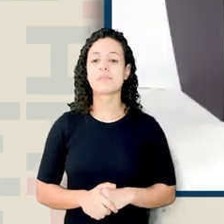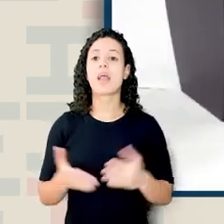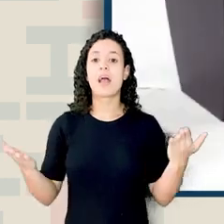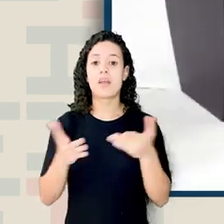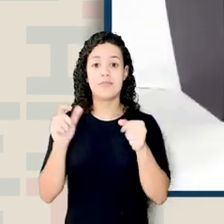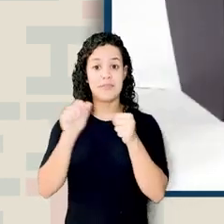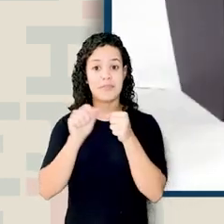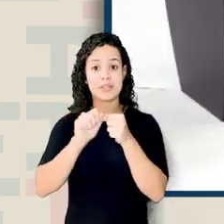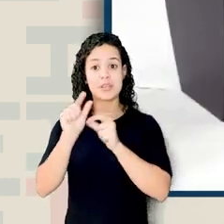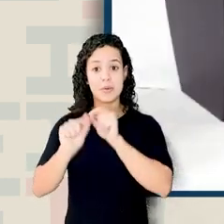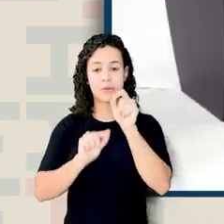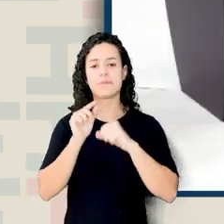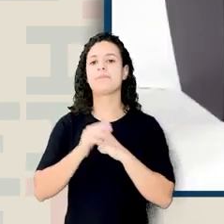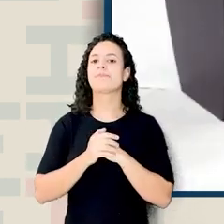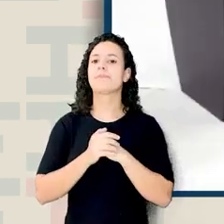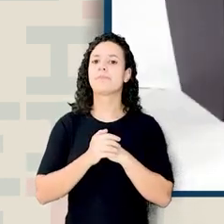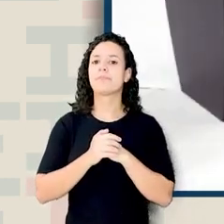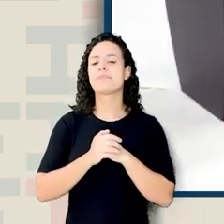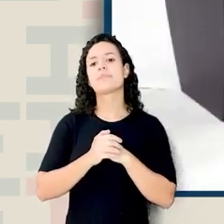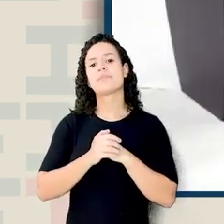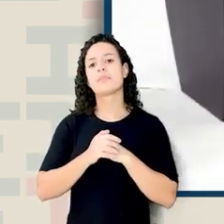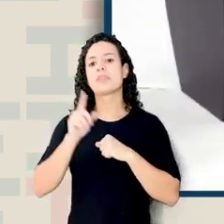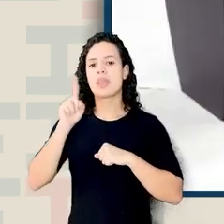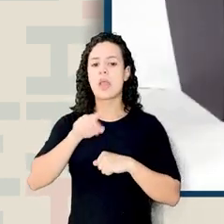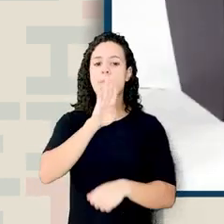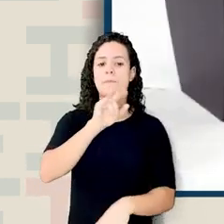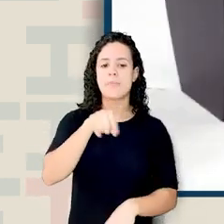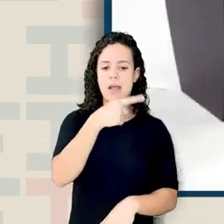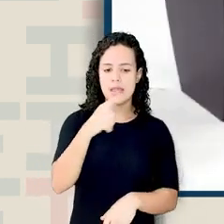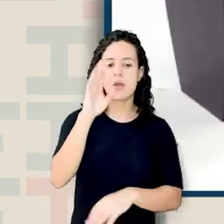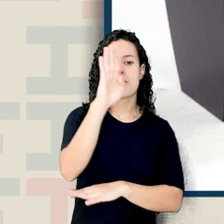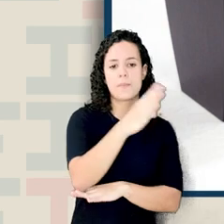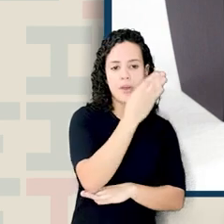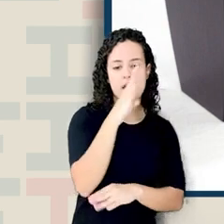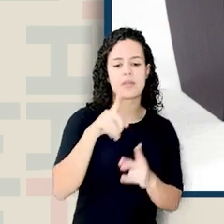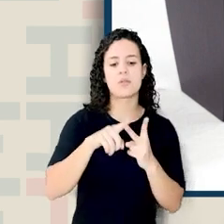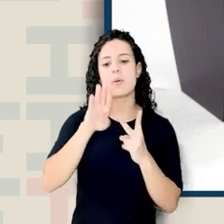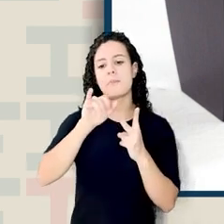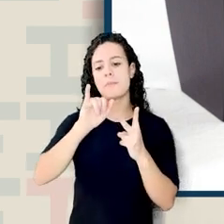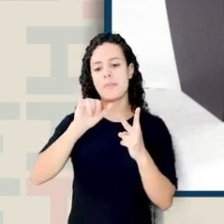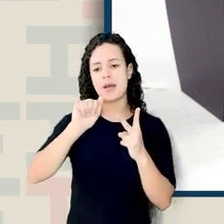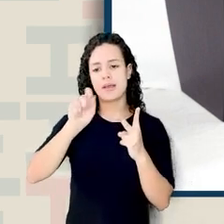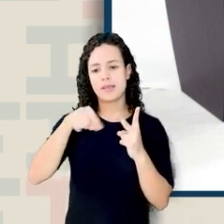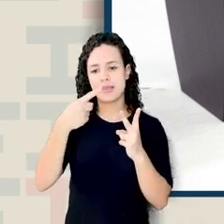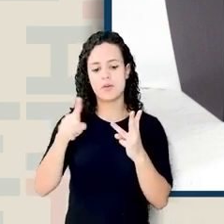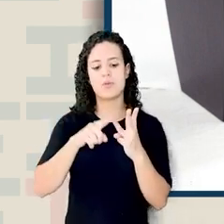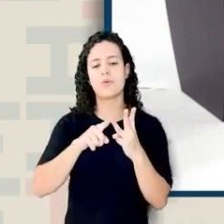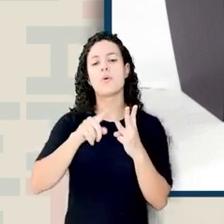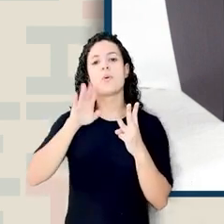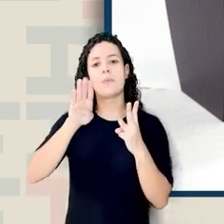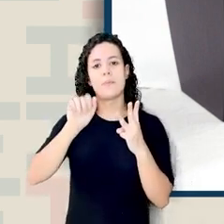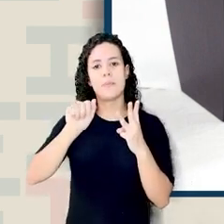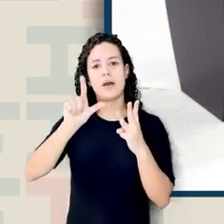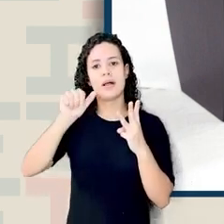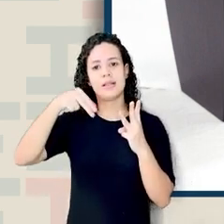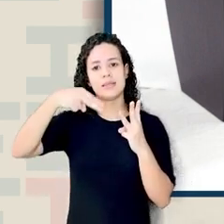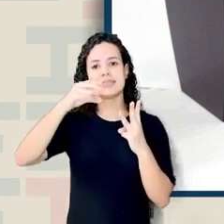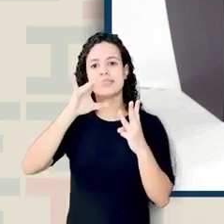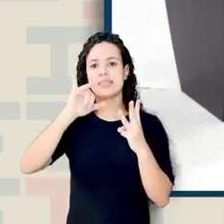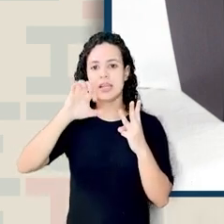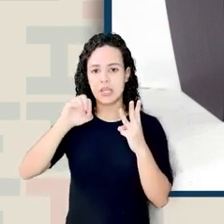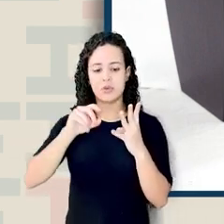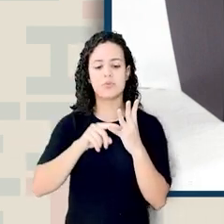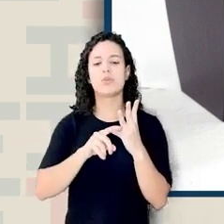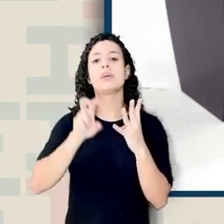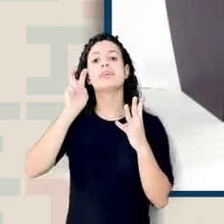vou fazer agora aqui essas variações entre baião de maracatu, baião, próprio balanceio também e